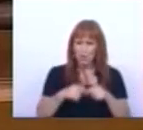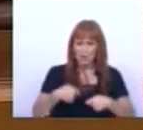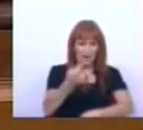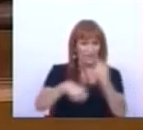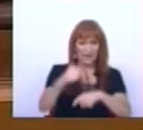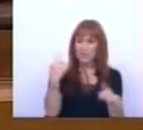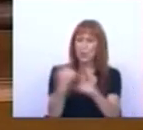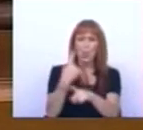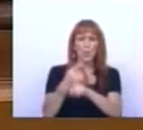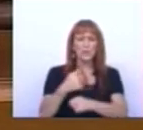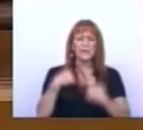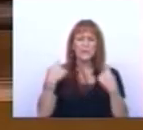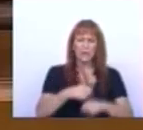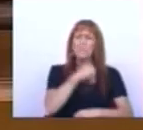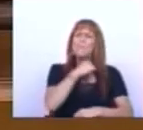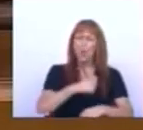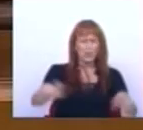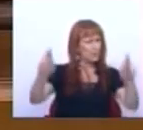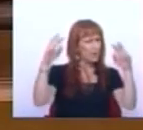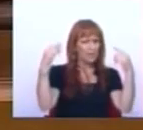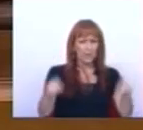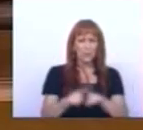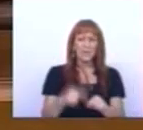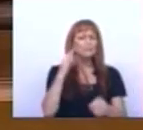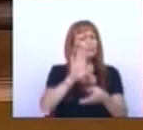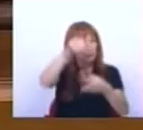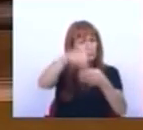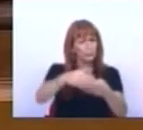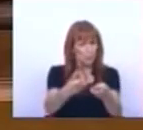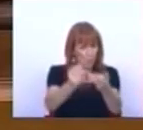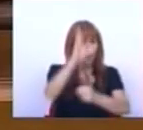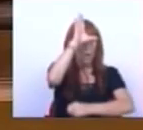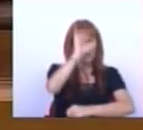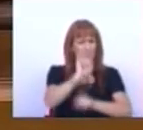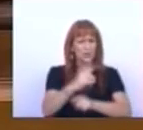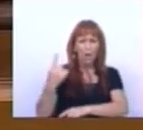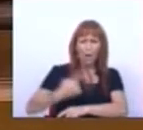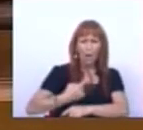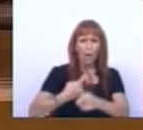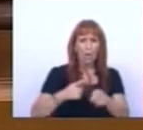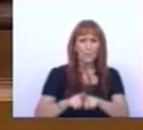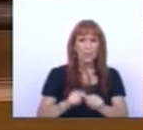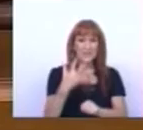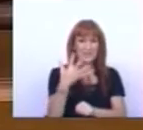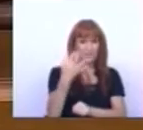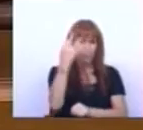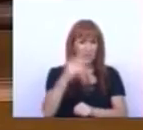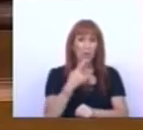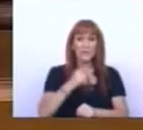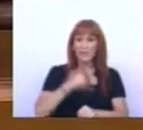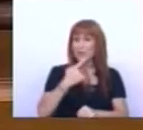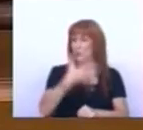seus produtos, teriam legítimas expectativas de ver incluída no orçamento a obrigatoriedade de 5%,